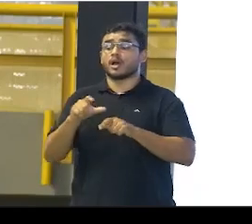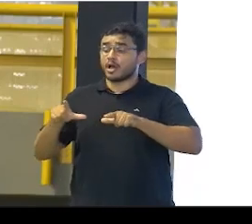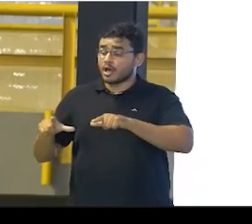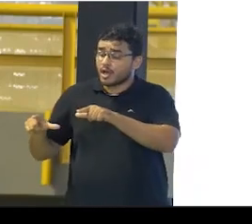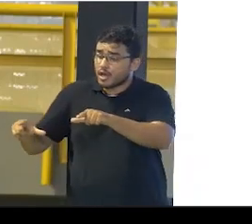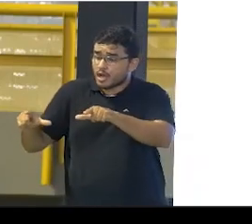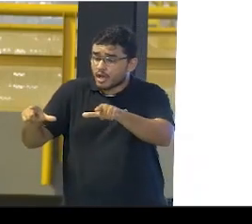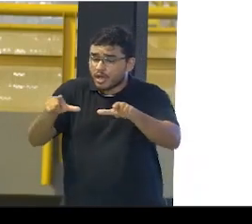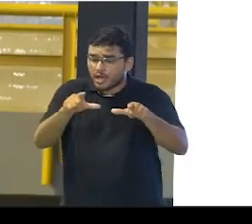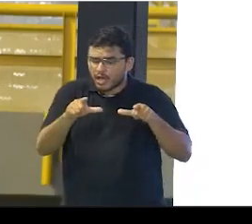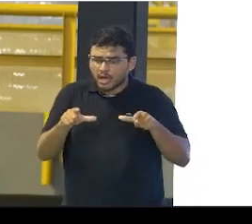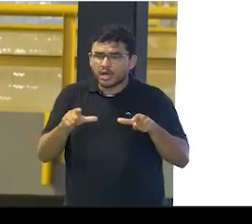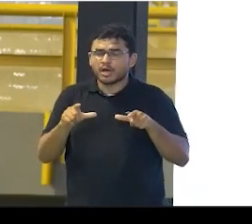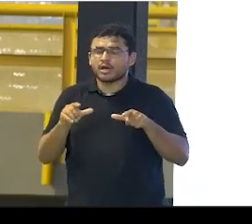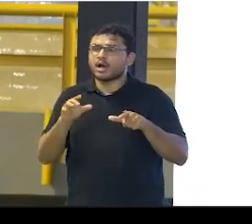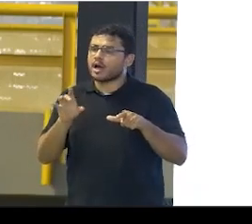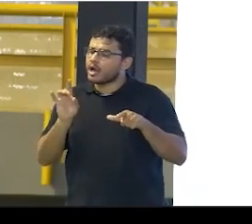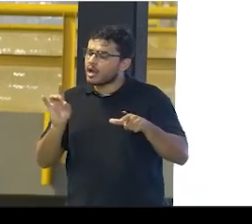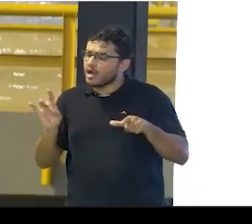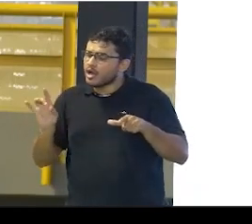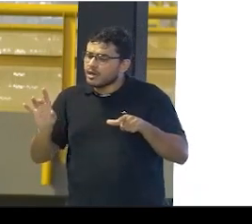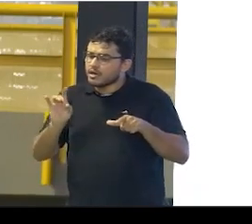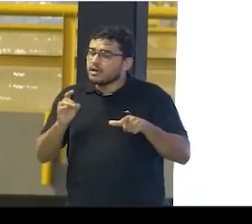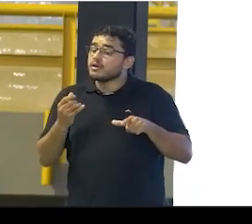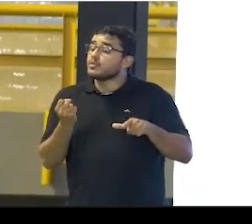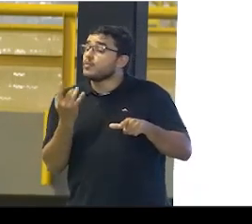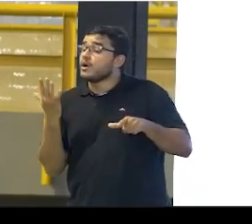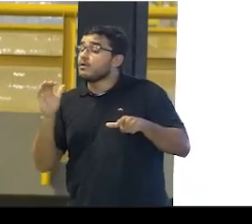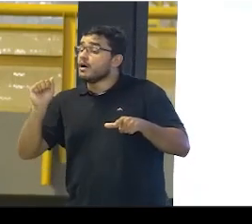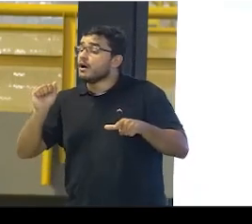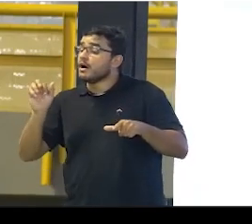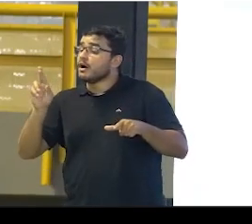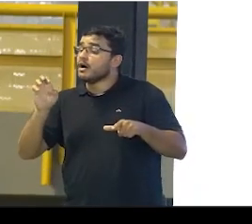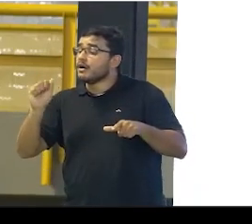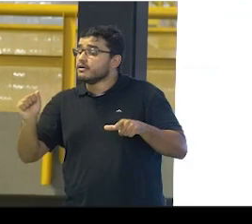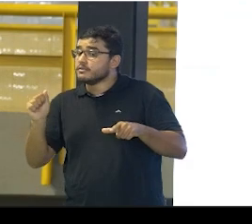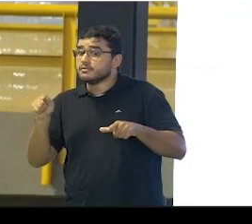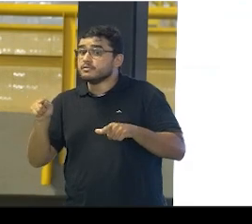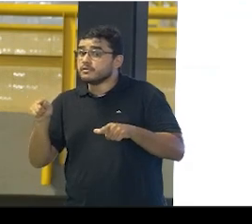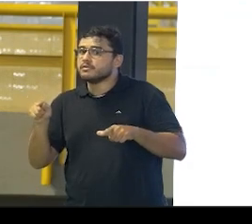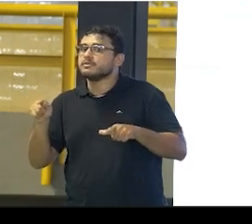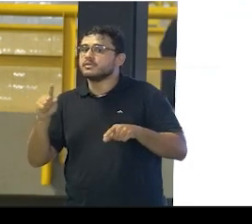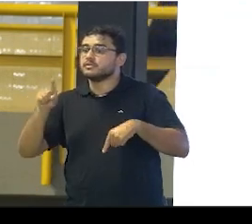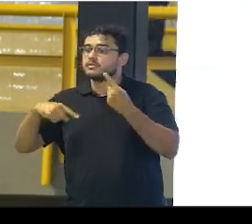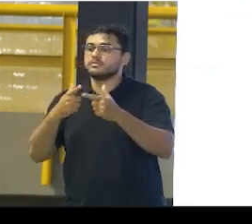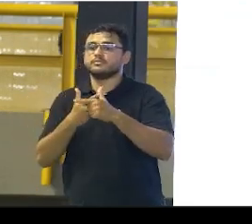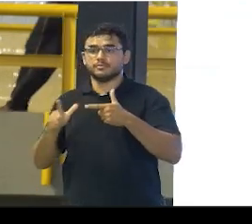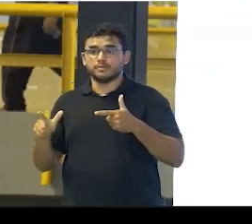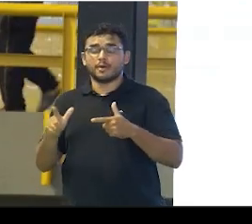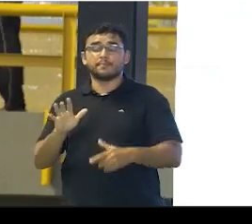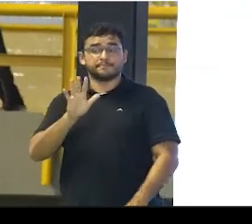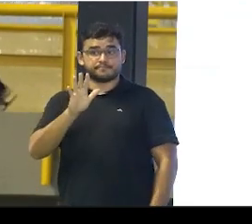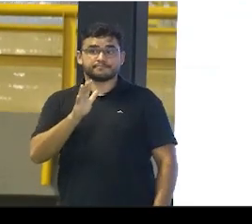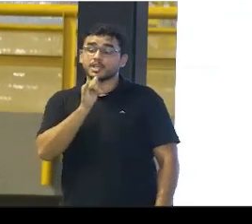área era quem? Bzão, base vezes altura sobre